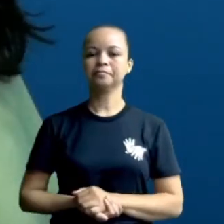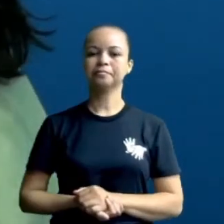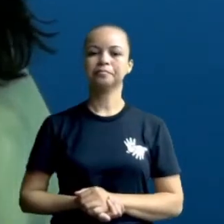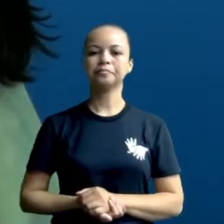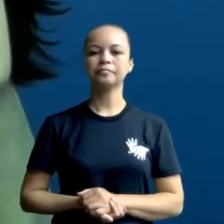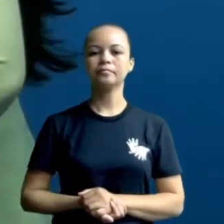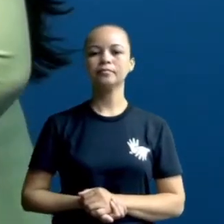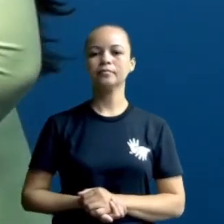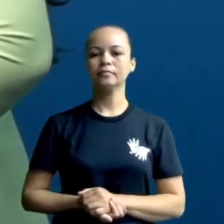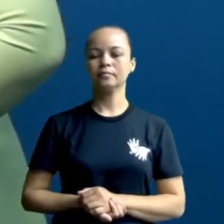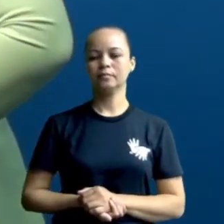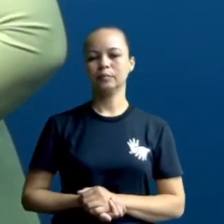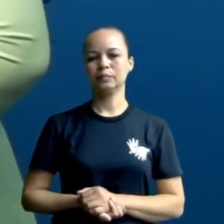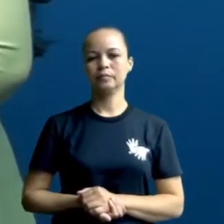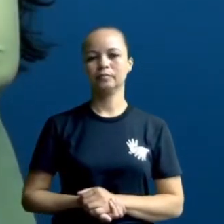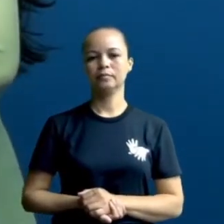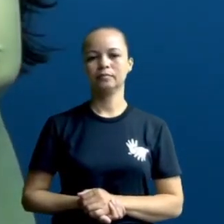aqui.